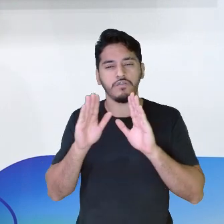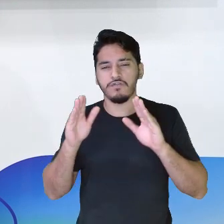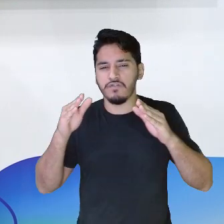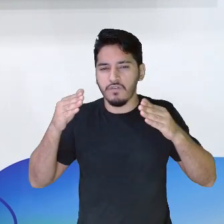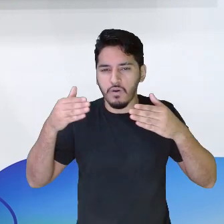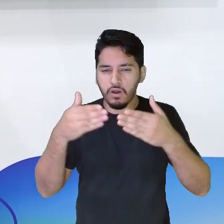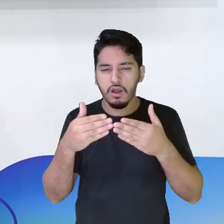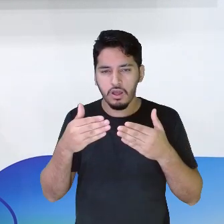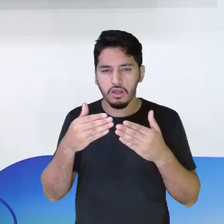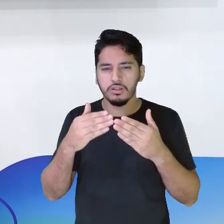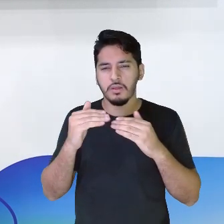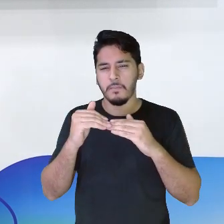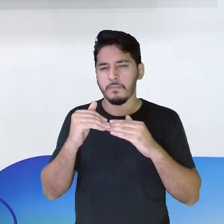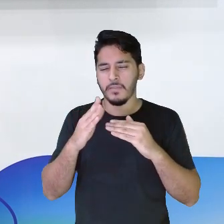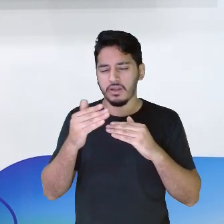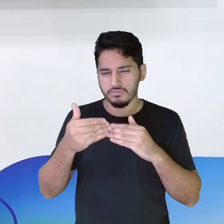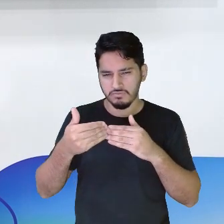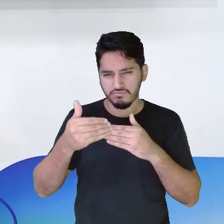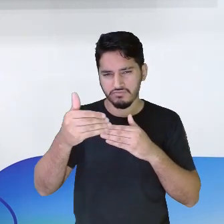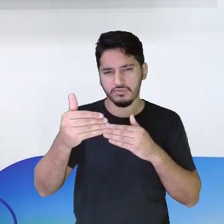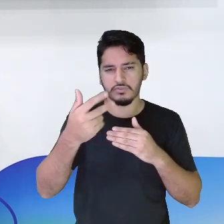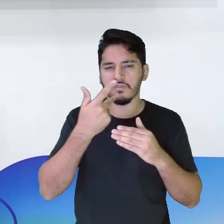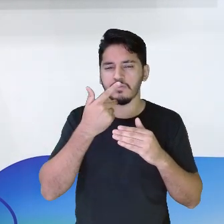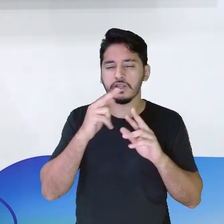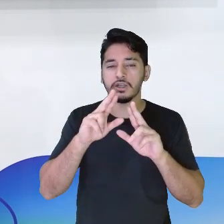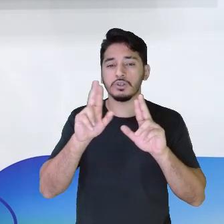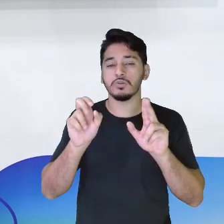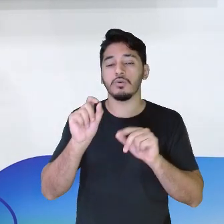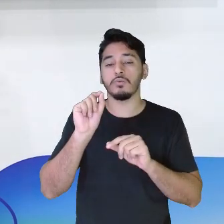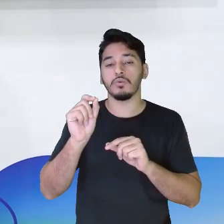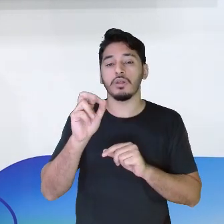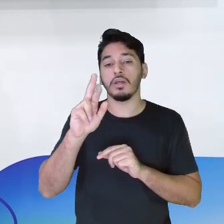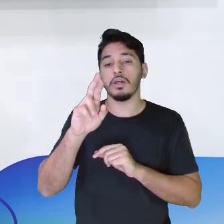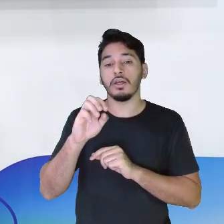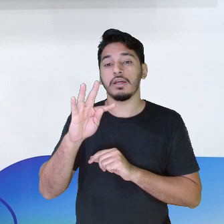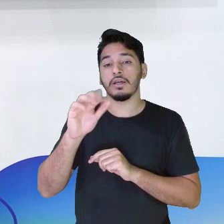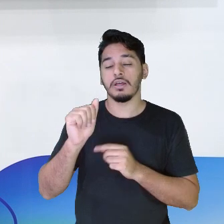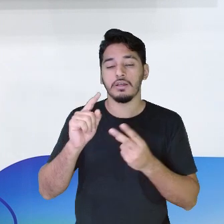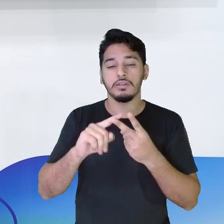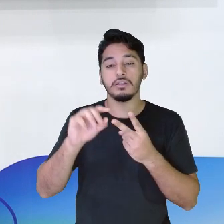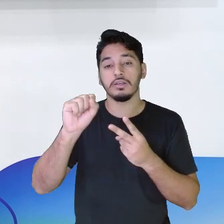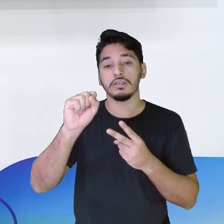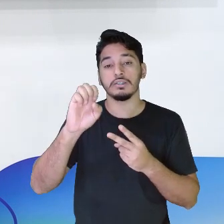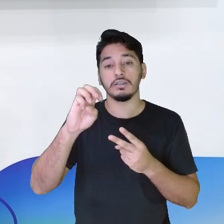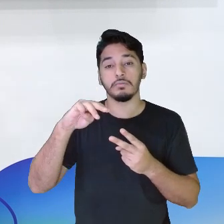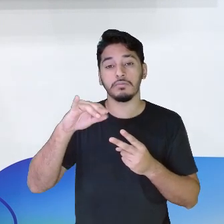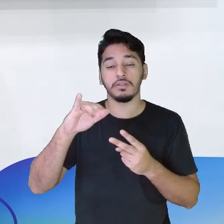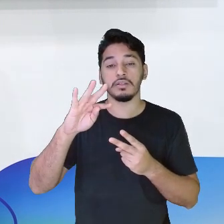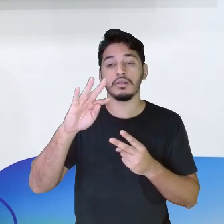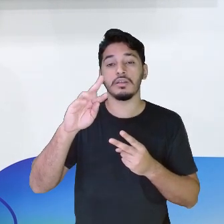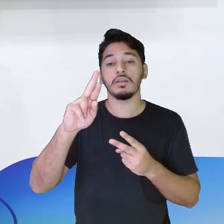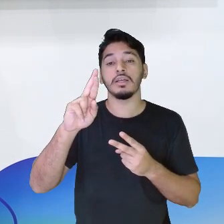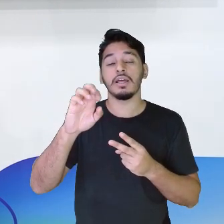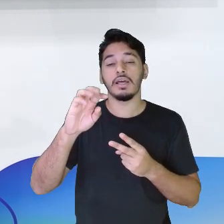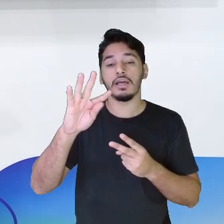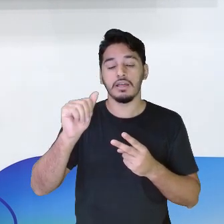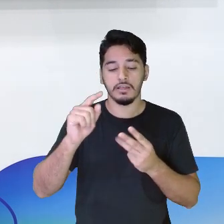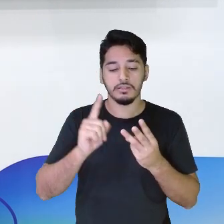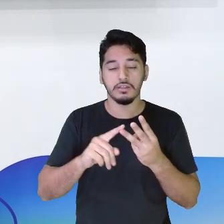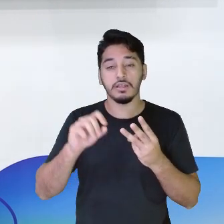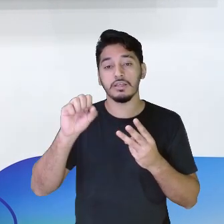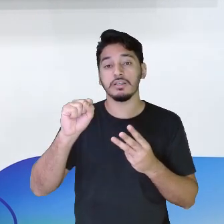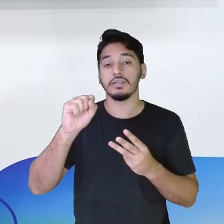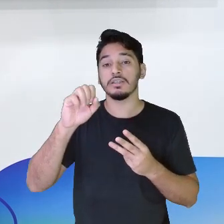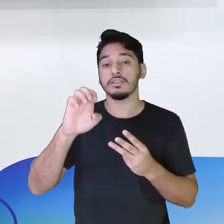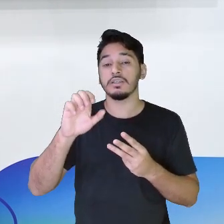tá? Mais pra frente, né? A gente vai falar um pouco sobre reta, semi-reta e segmento de